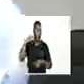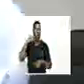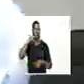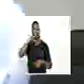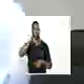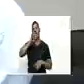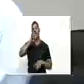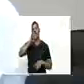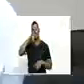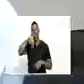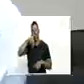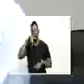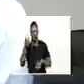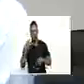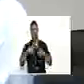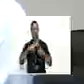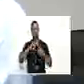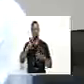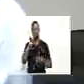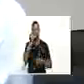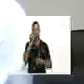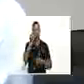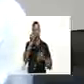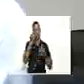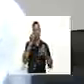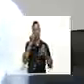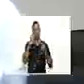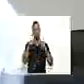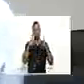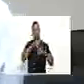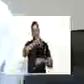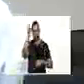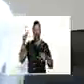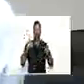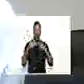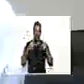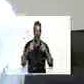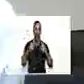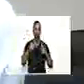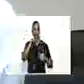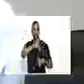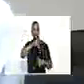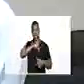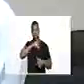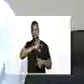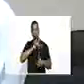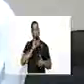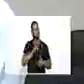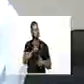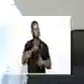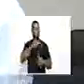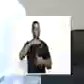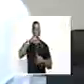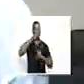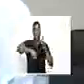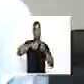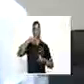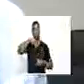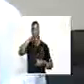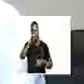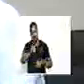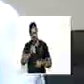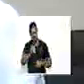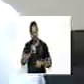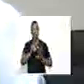Maio Dia do Trabalhador então durante décadas o reajuste do salário mínimo foi em maio mas acabava que